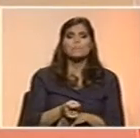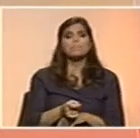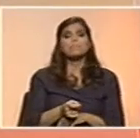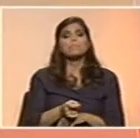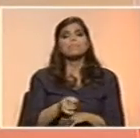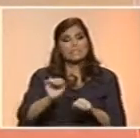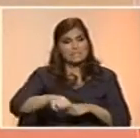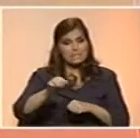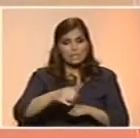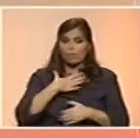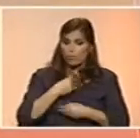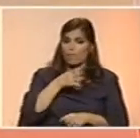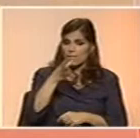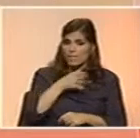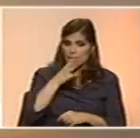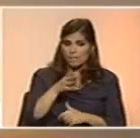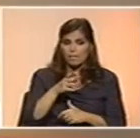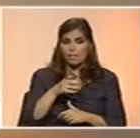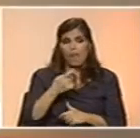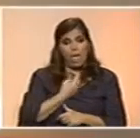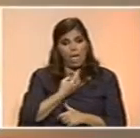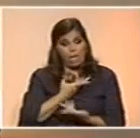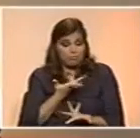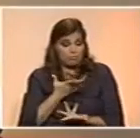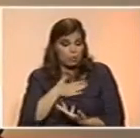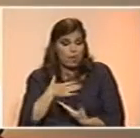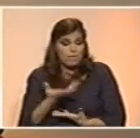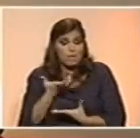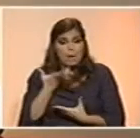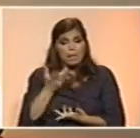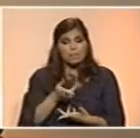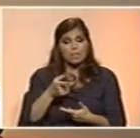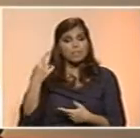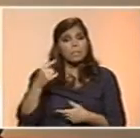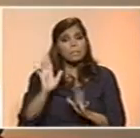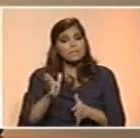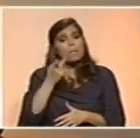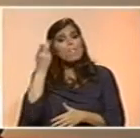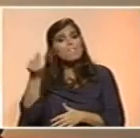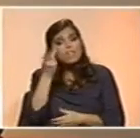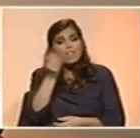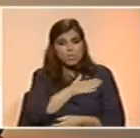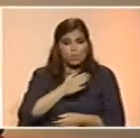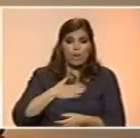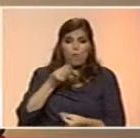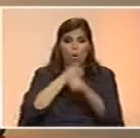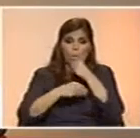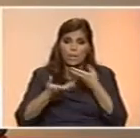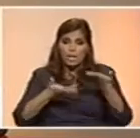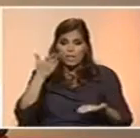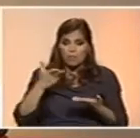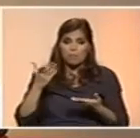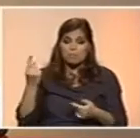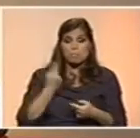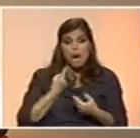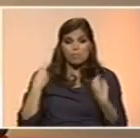Sem dúvida. Eu queria apenas dizer que realmente, para sermos mais saudáveis, temos que levar uma vida mais saudável, uma alimentação equilibrada e praticar